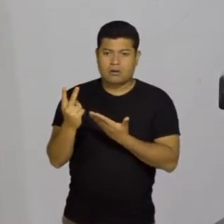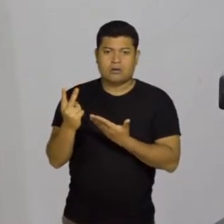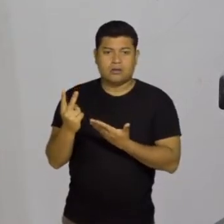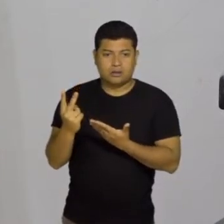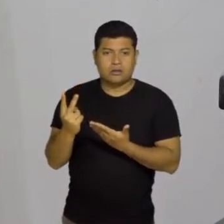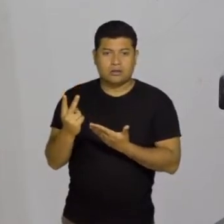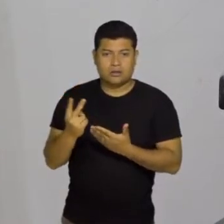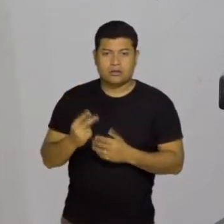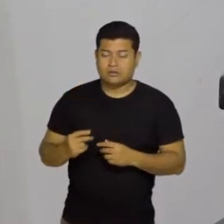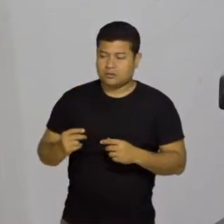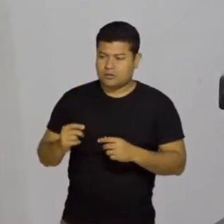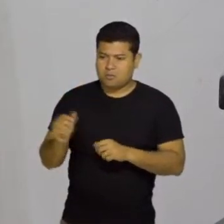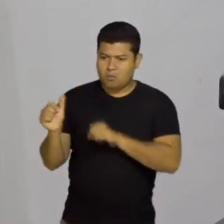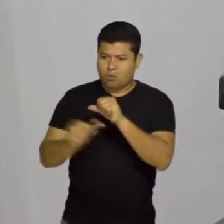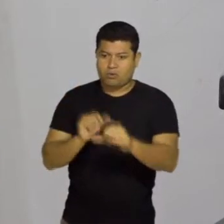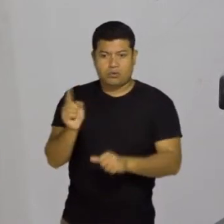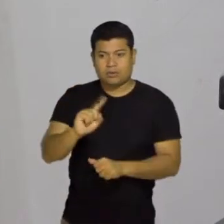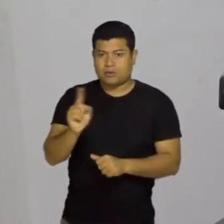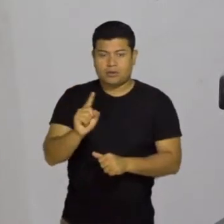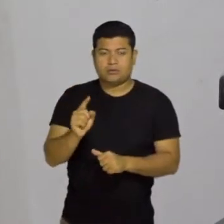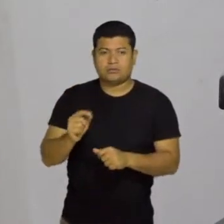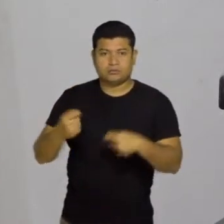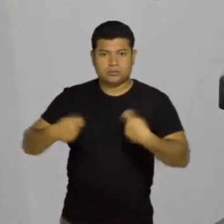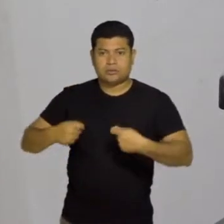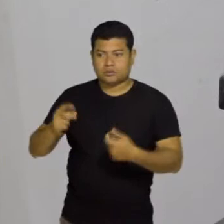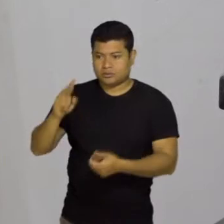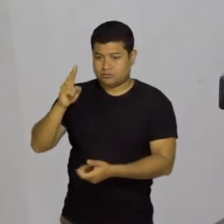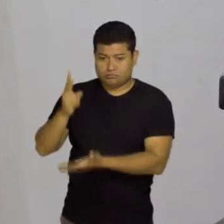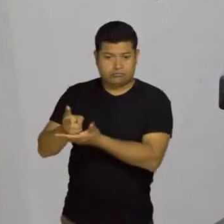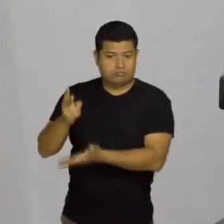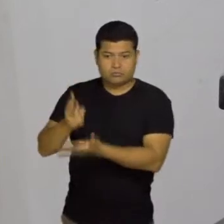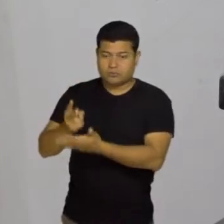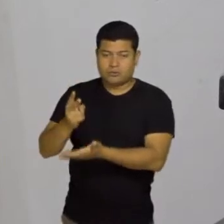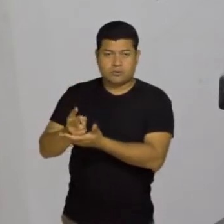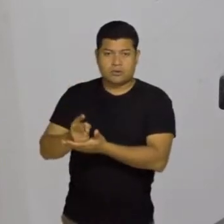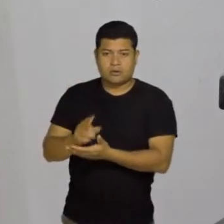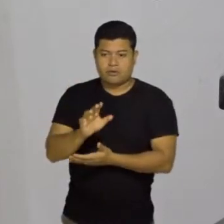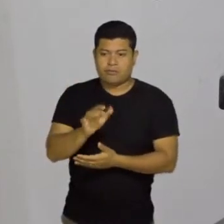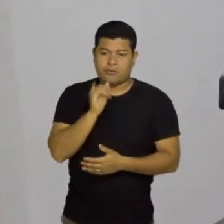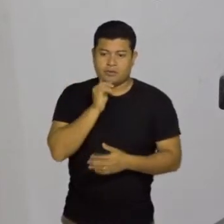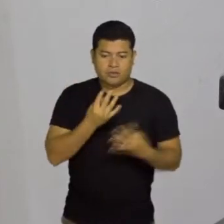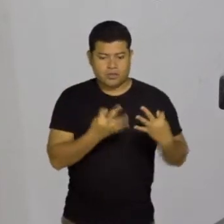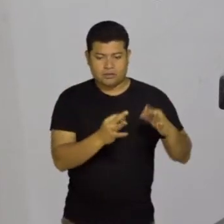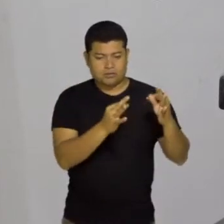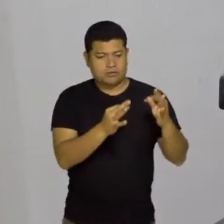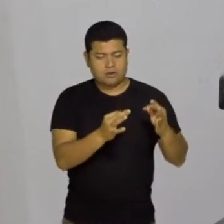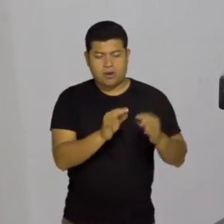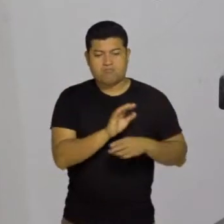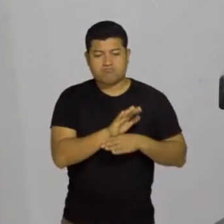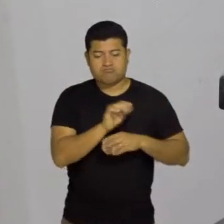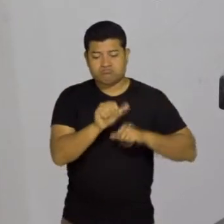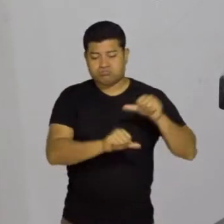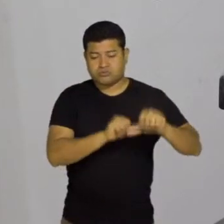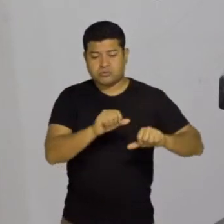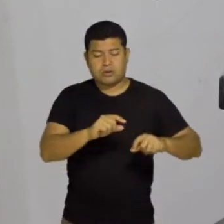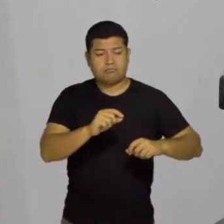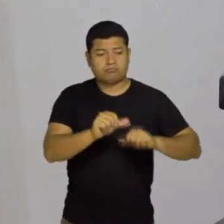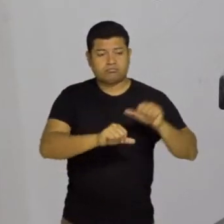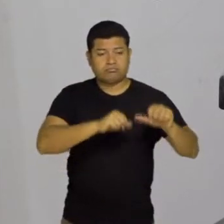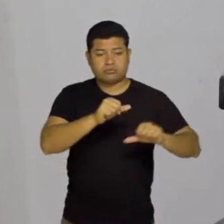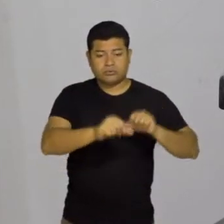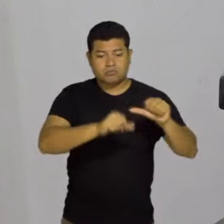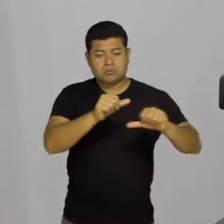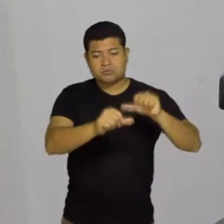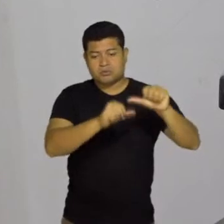ser preservados. As máquinas podem evoluir e devem evoluir para servirem de ferramentas para nós melhorarmos as condições de